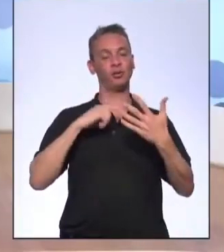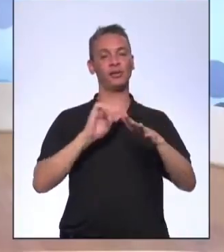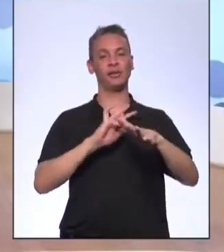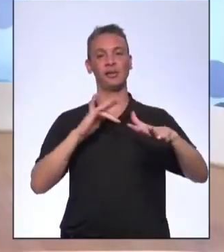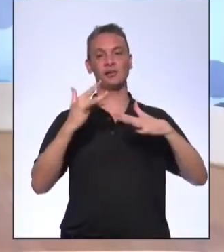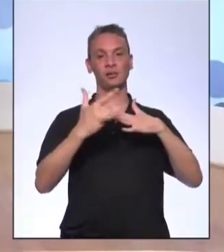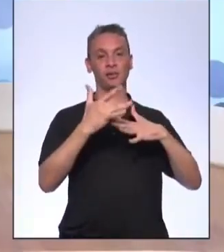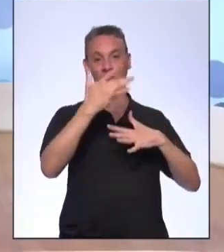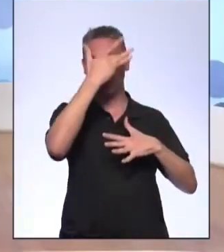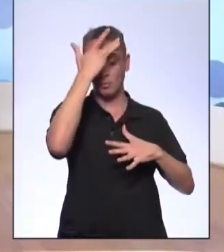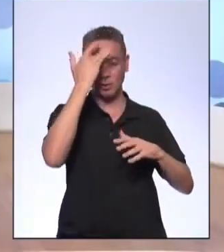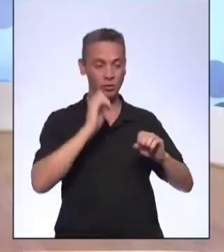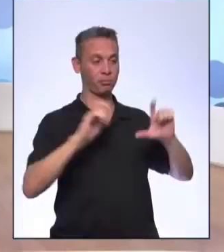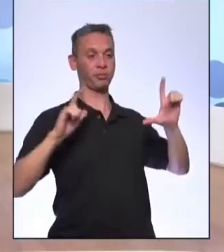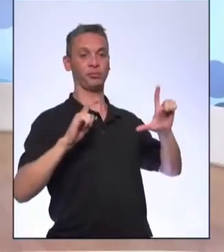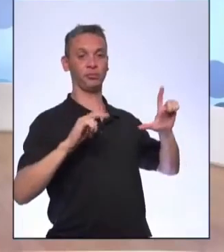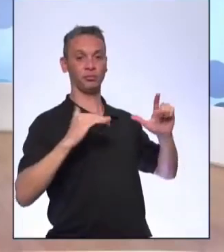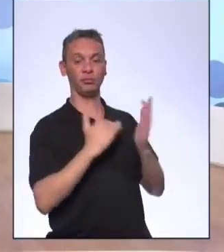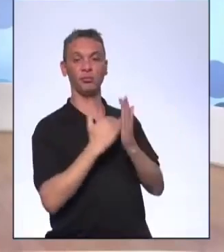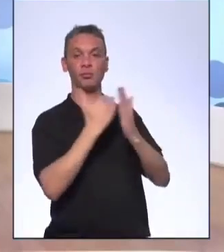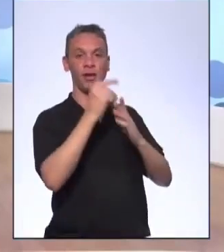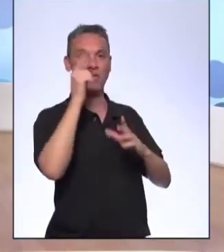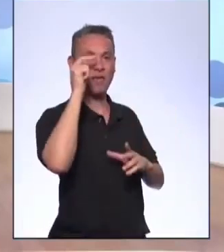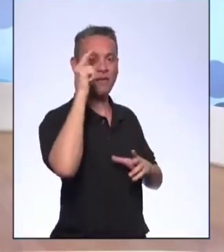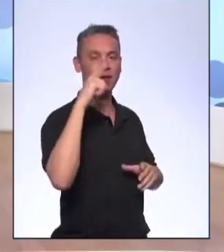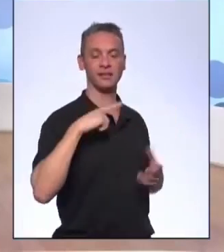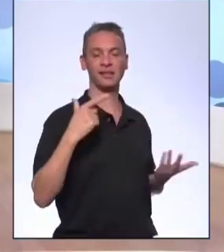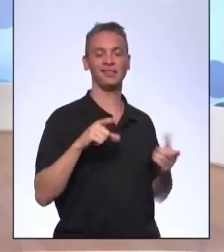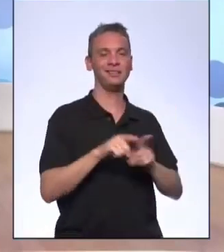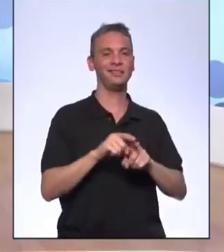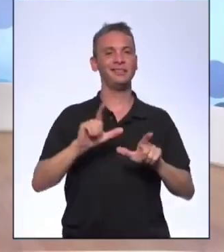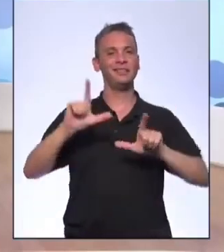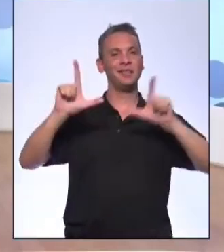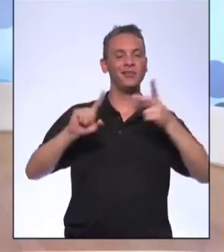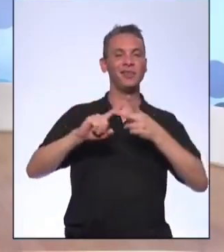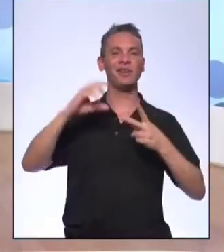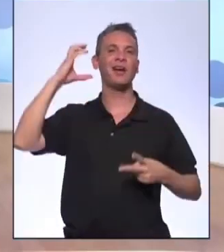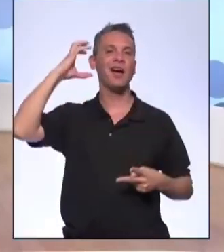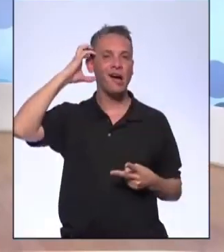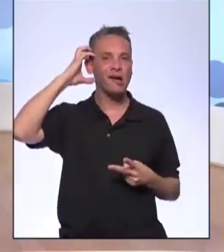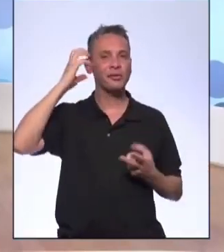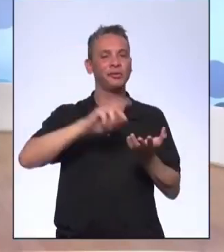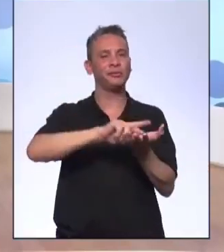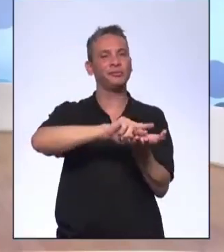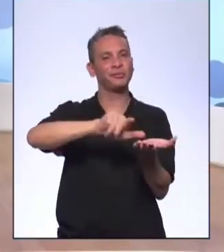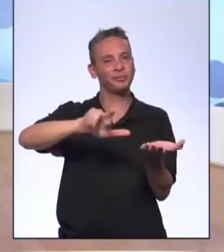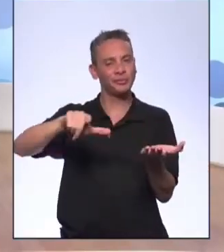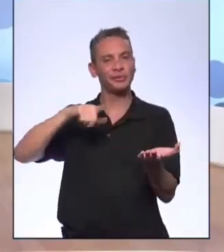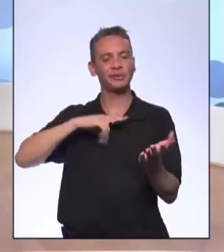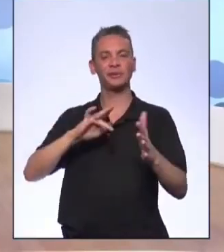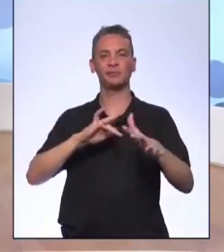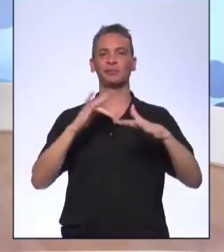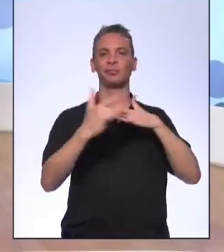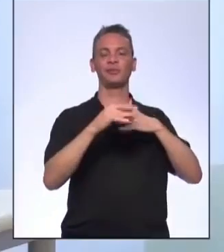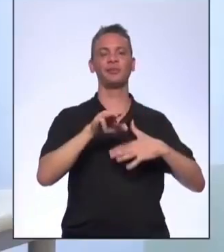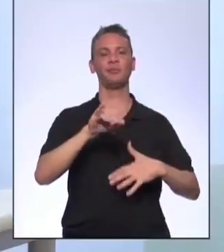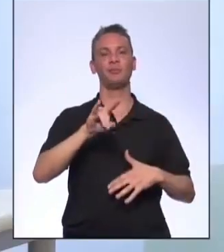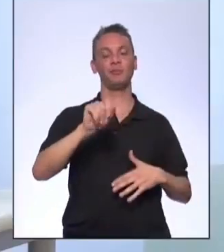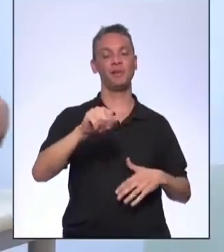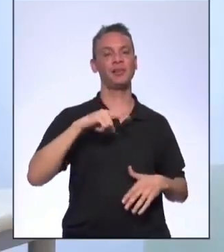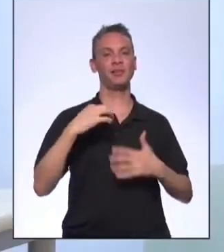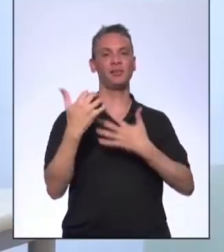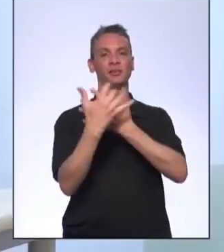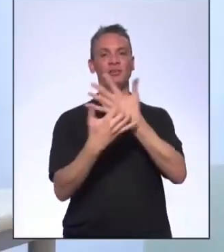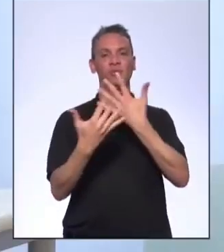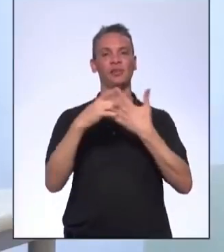mais atrativas. Né? Falaram sobre TV, rádio. Então, muitos deles estão nessa questão de meios digitais, de